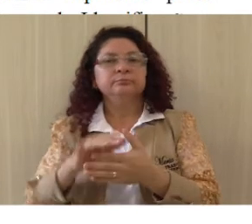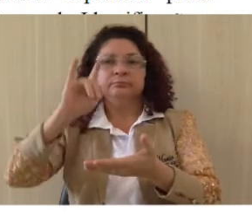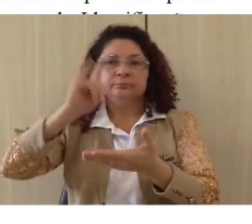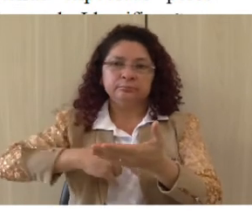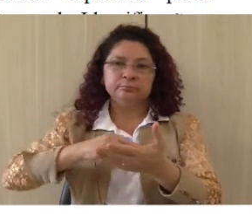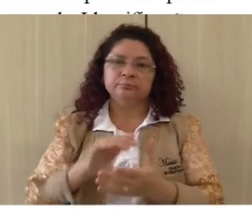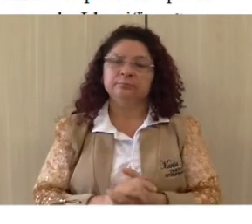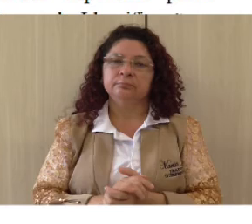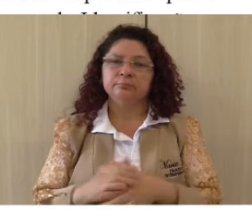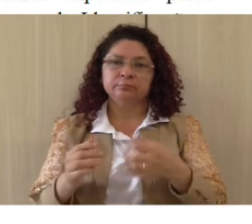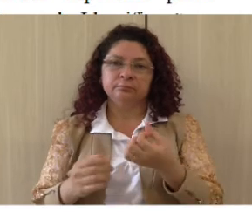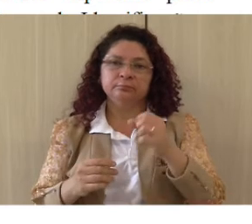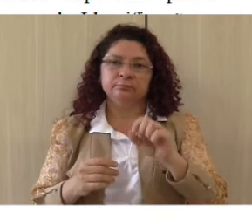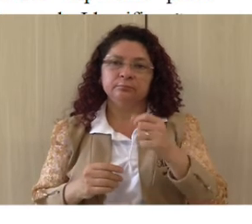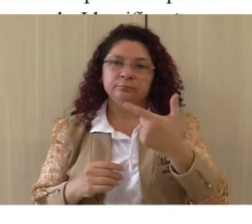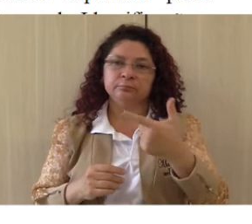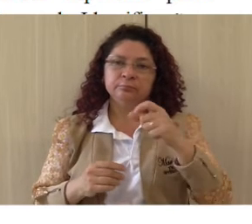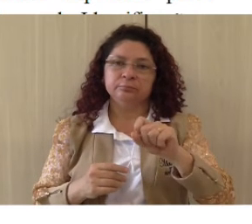documentos. Item